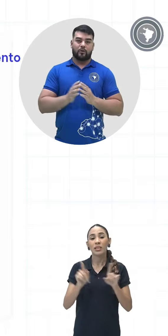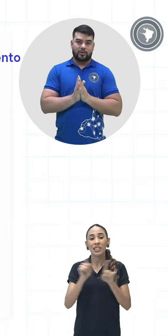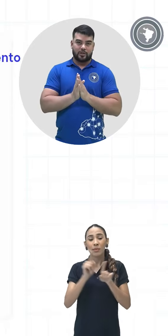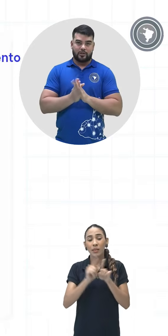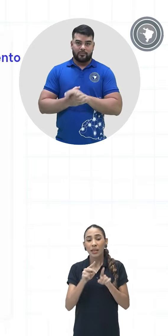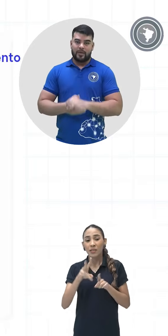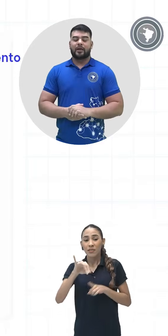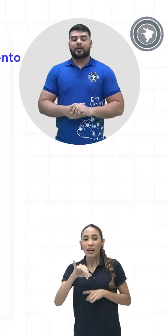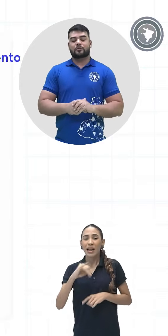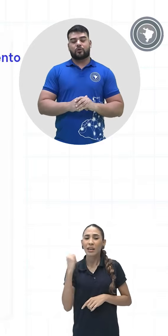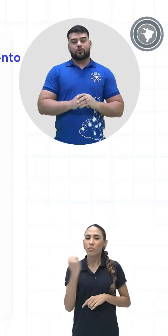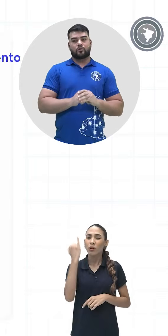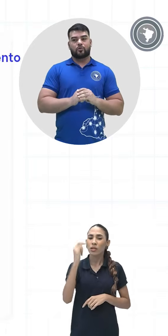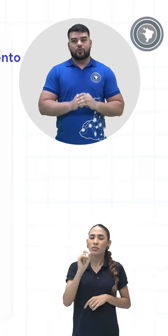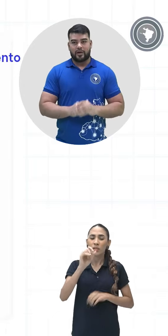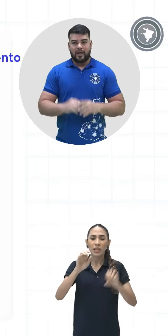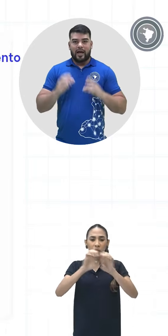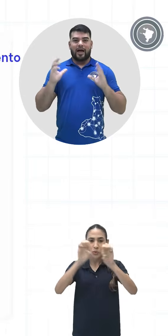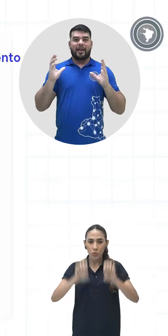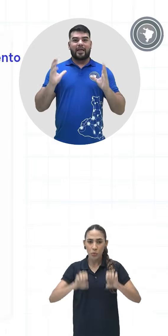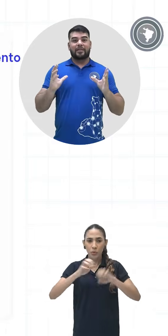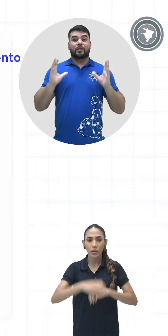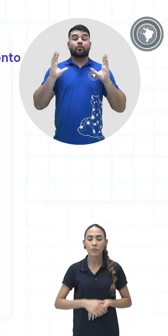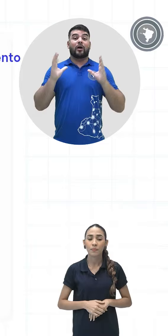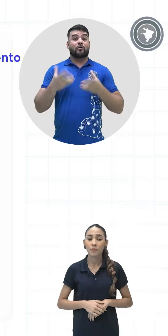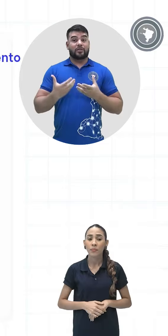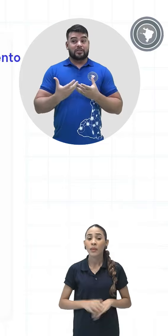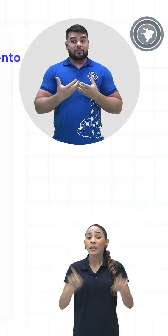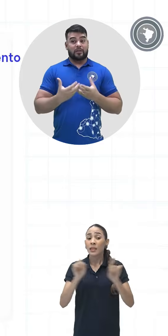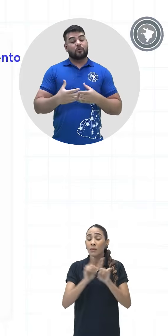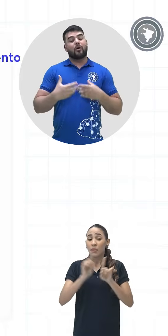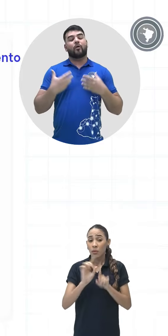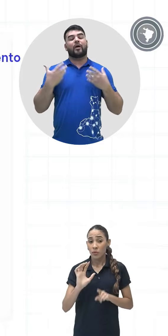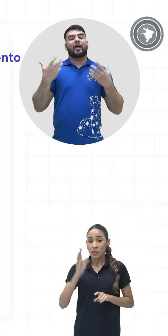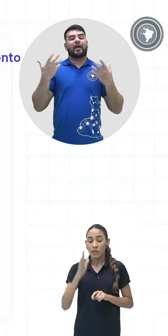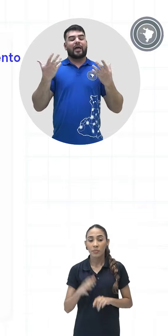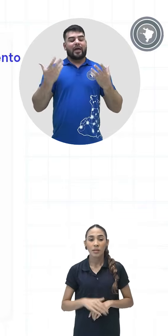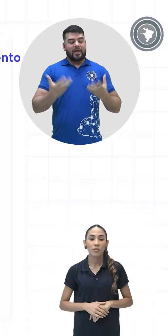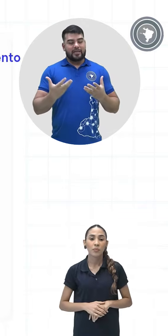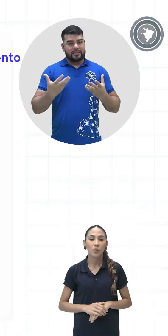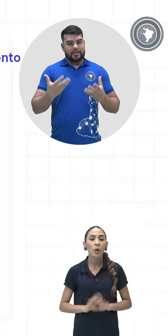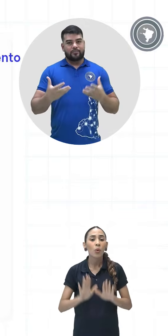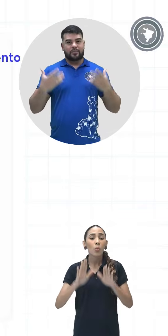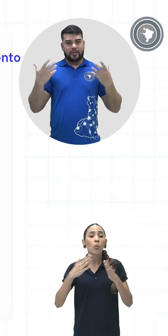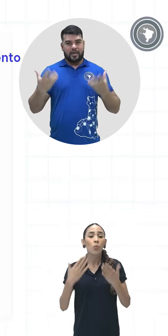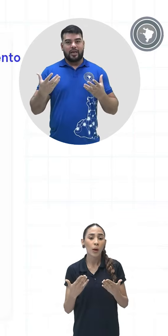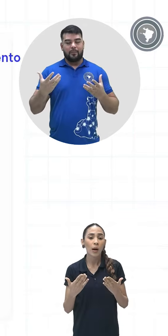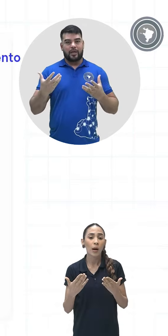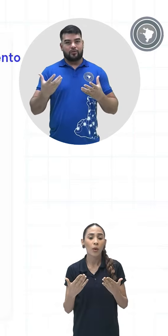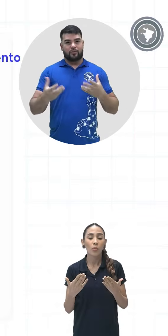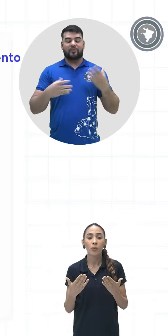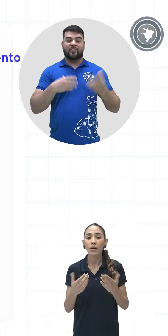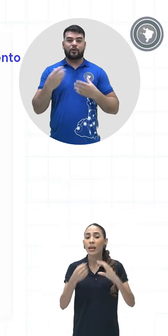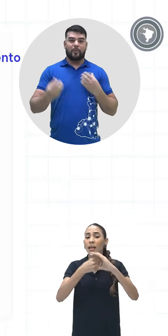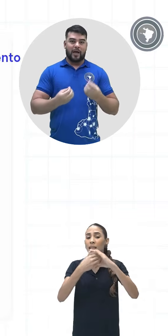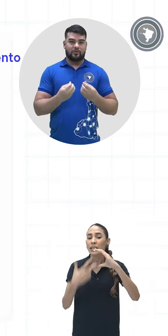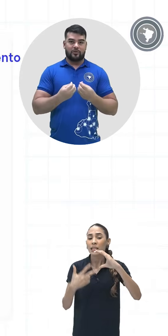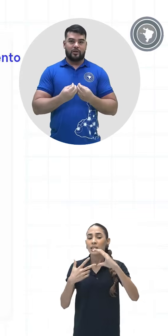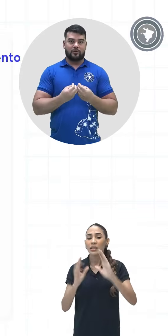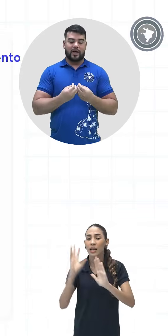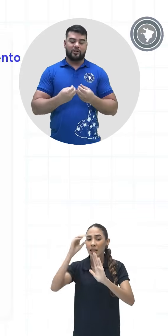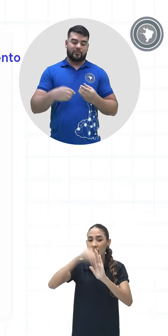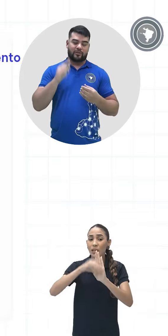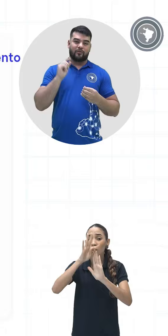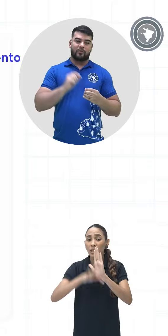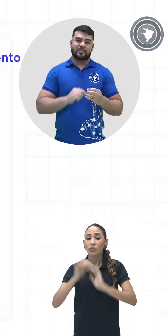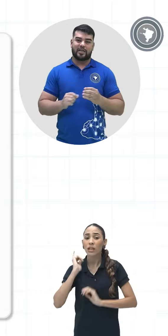algo importante na sua estrutura, além do acontecimento. E qual é esse elemento que faz parte do